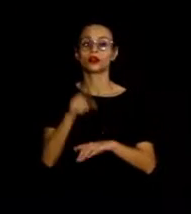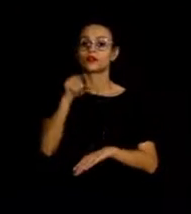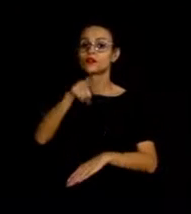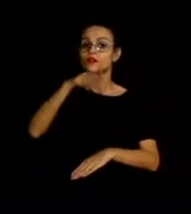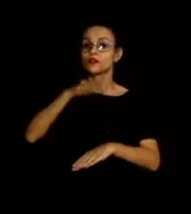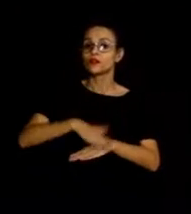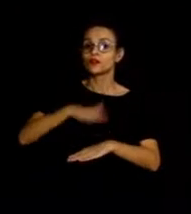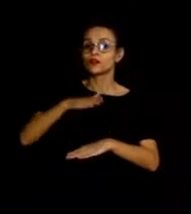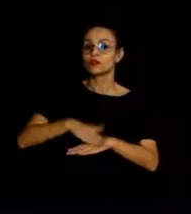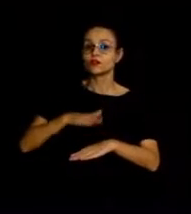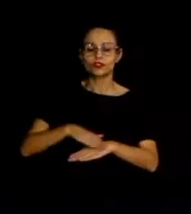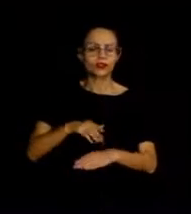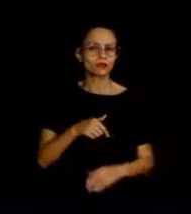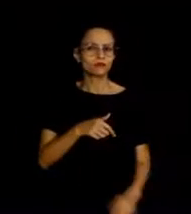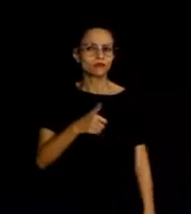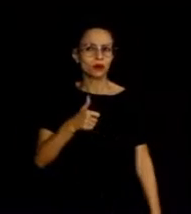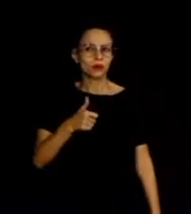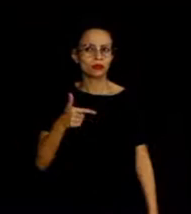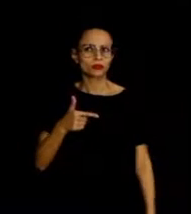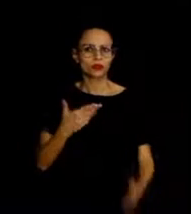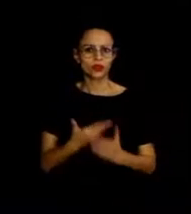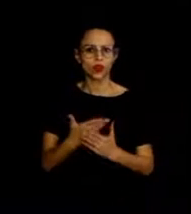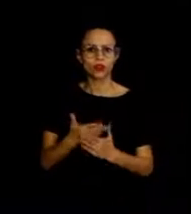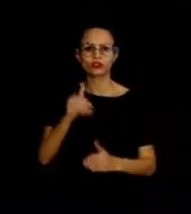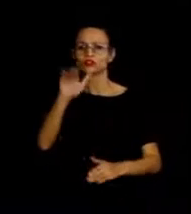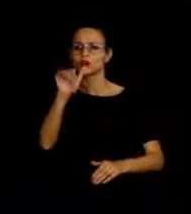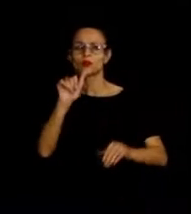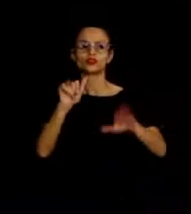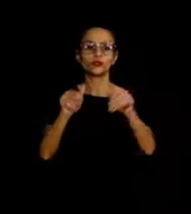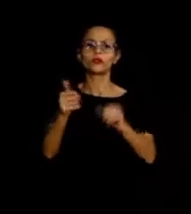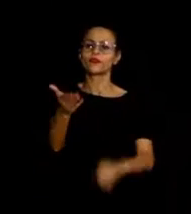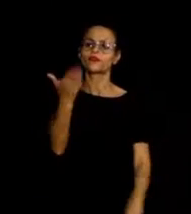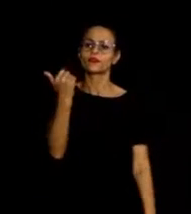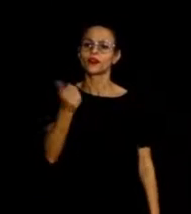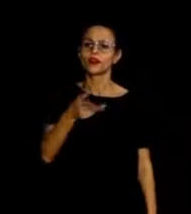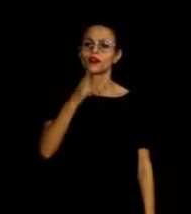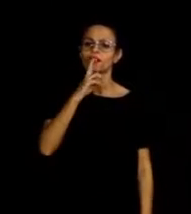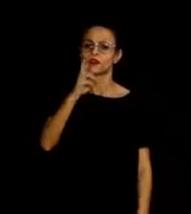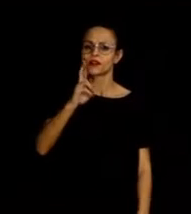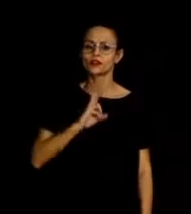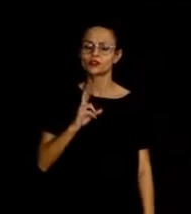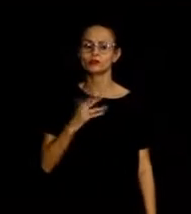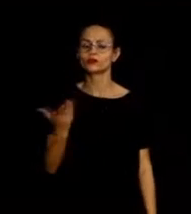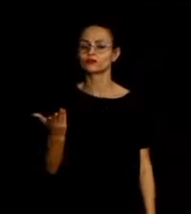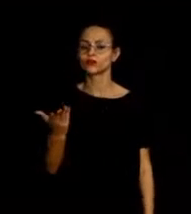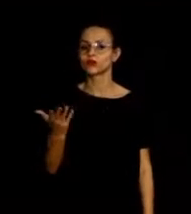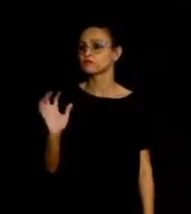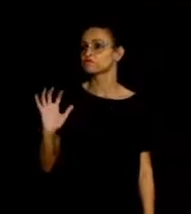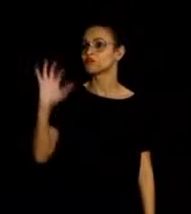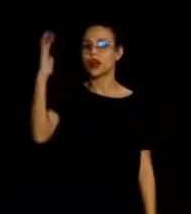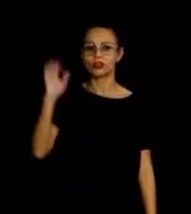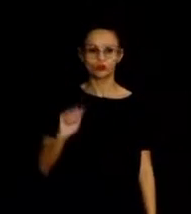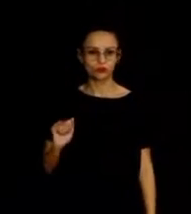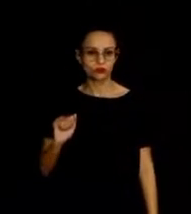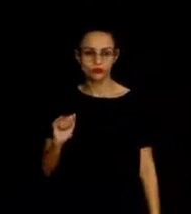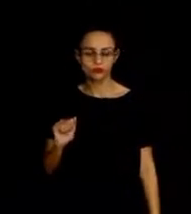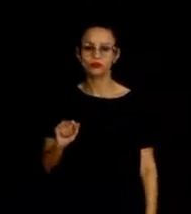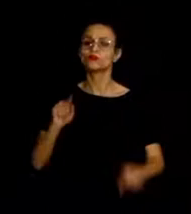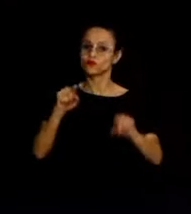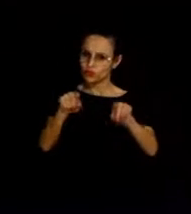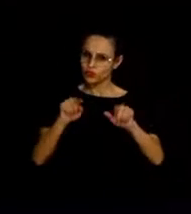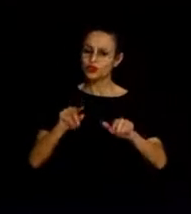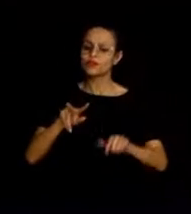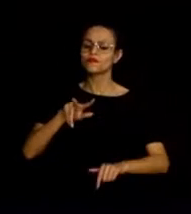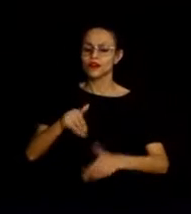vai ser logo nas primeiras aulas chamada chamado a responder casos caso